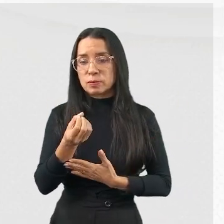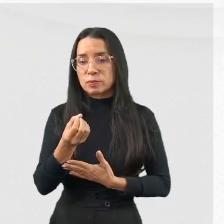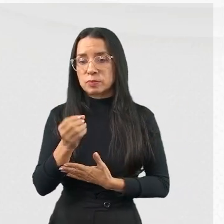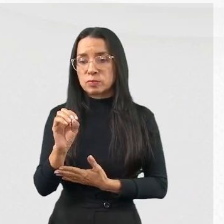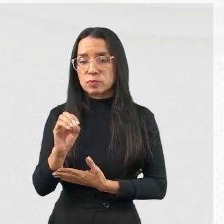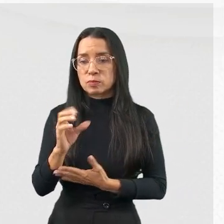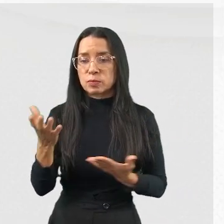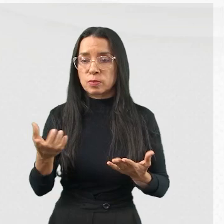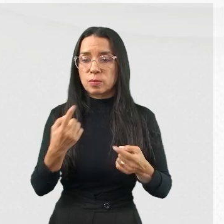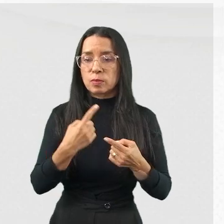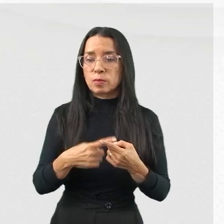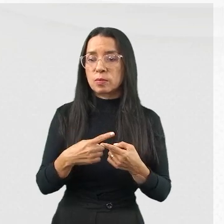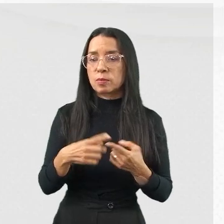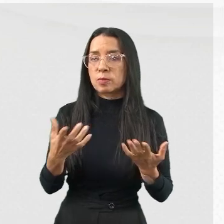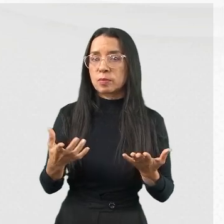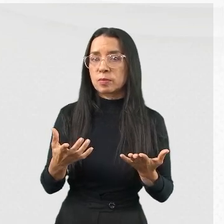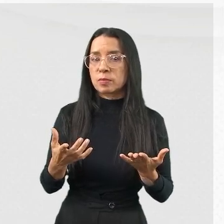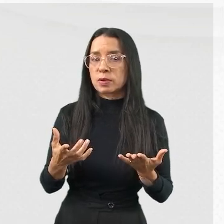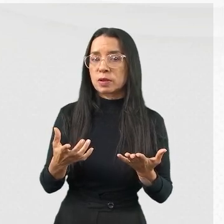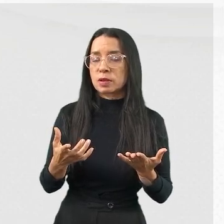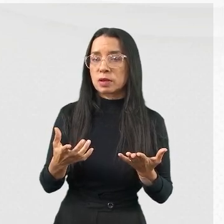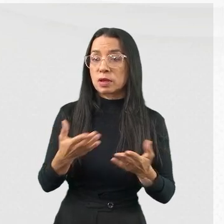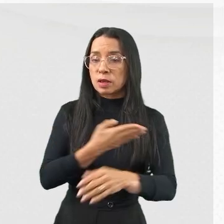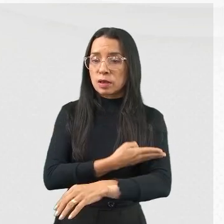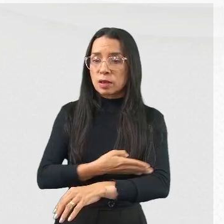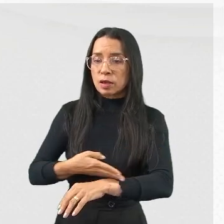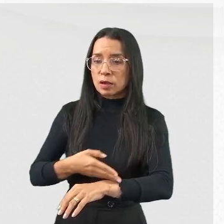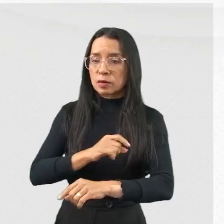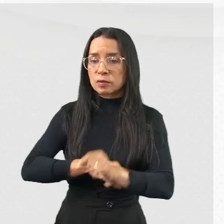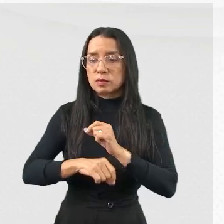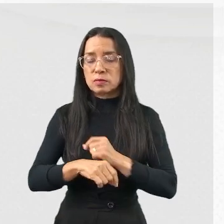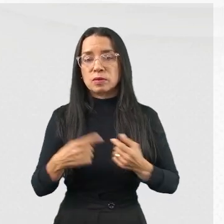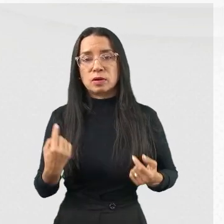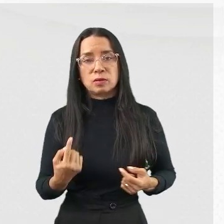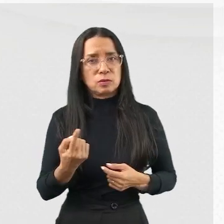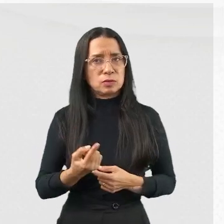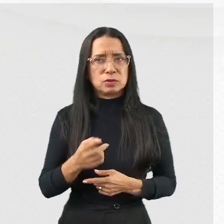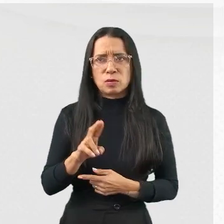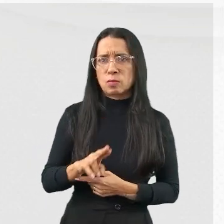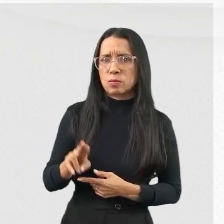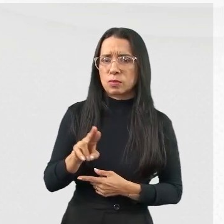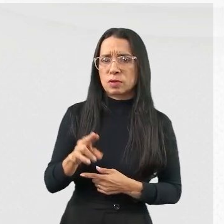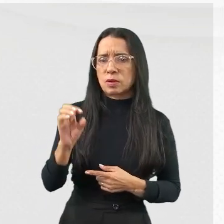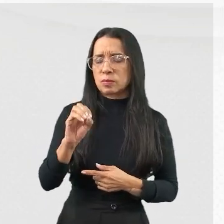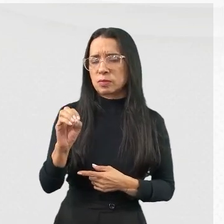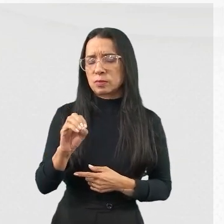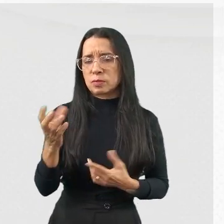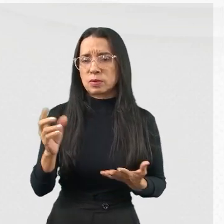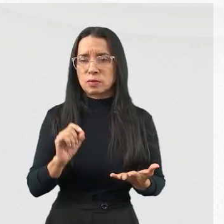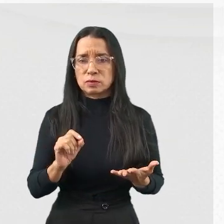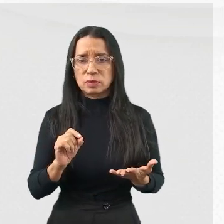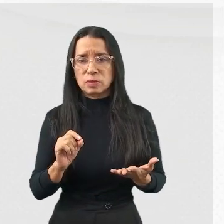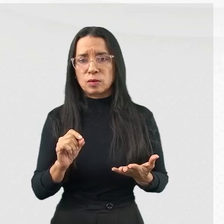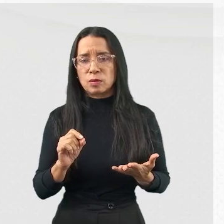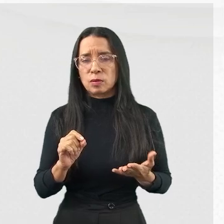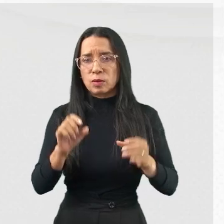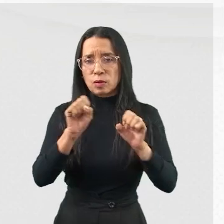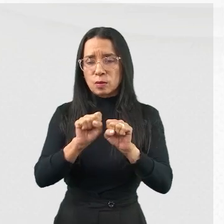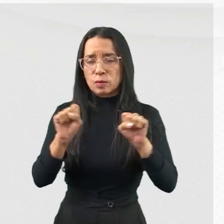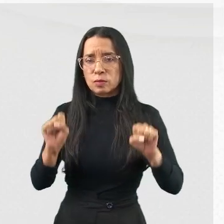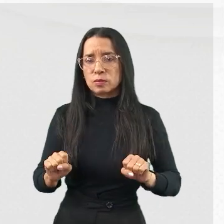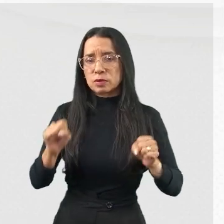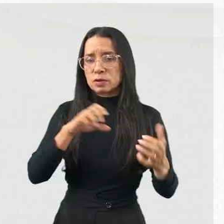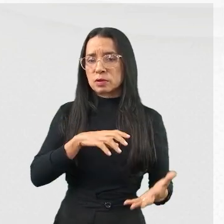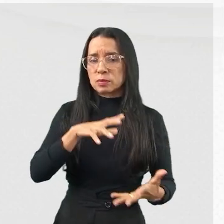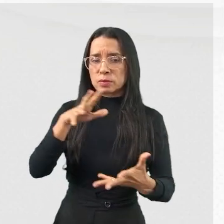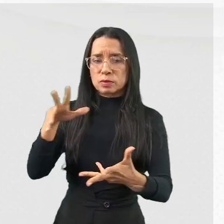graus, talvez porque para vocês ficarem mais acostumados. A gente não costuma usar em grau. No sistema internacional, a gente usa